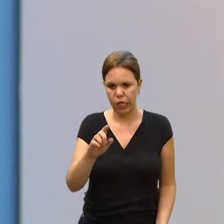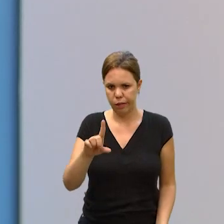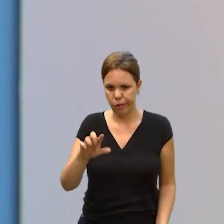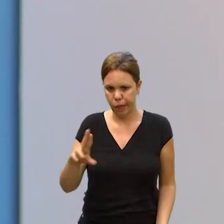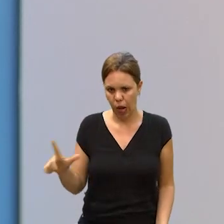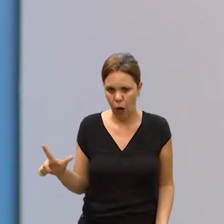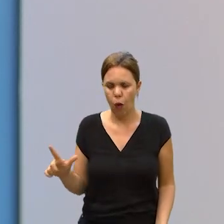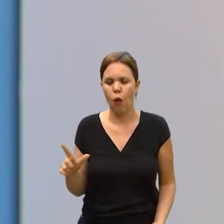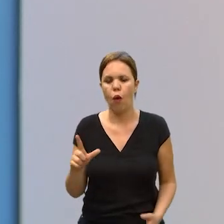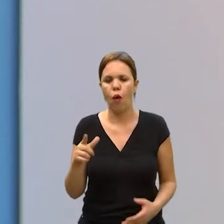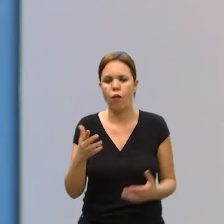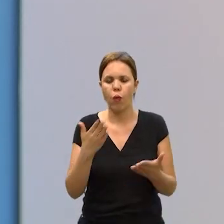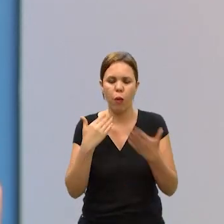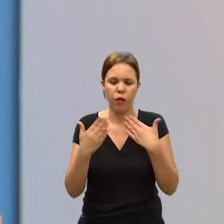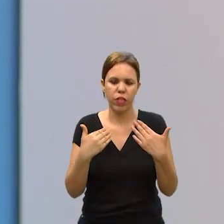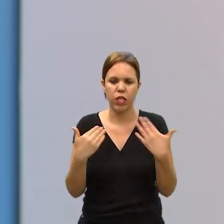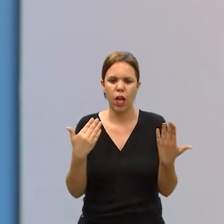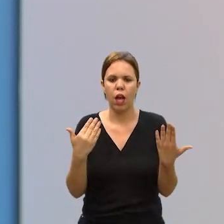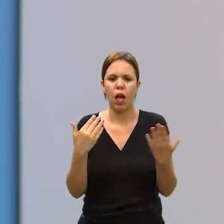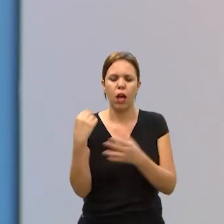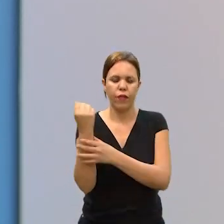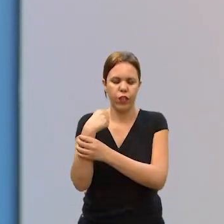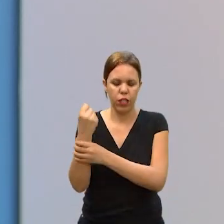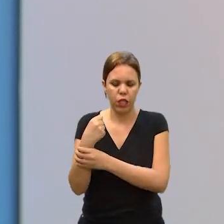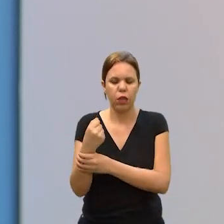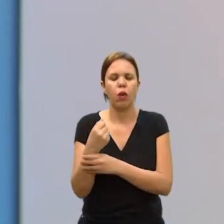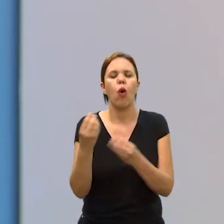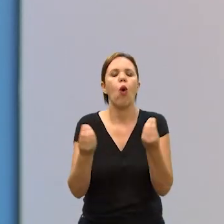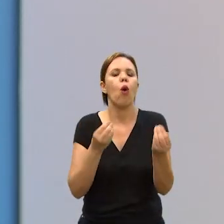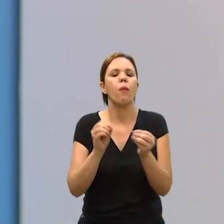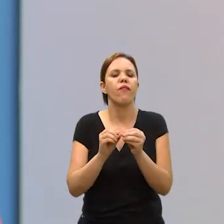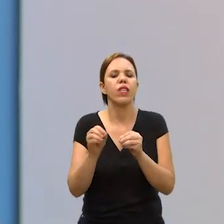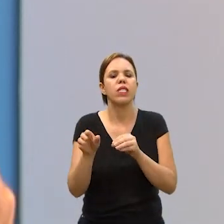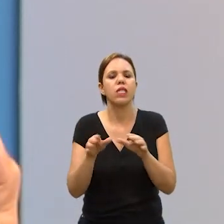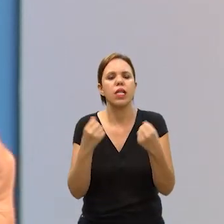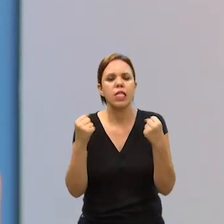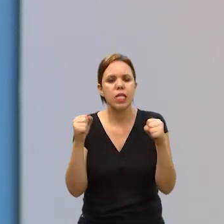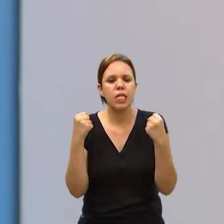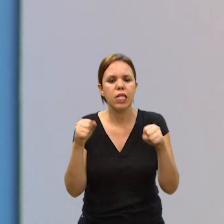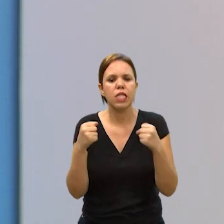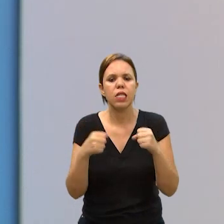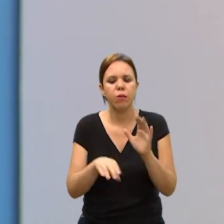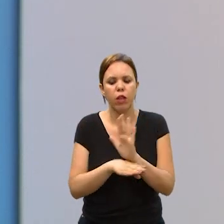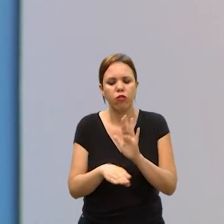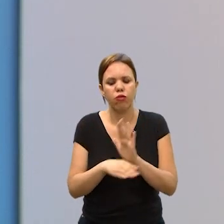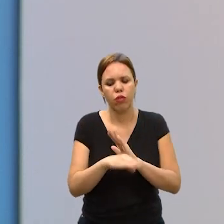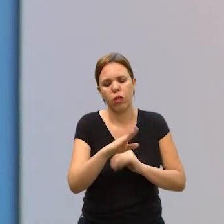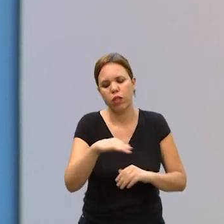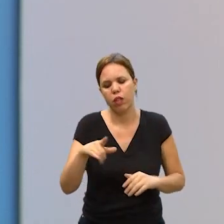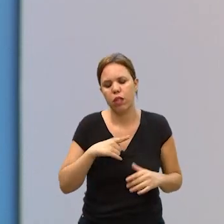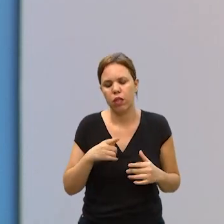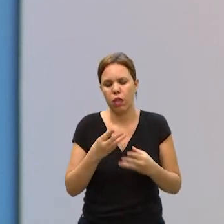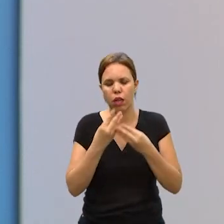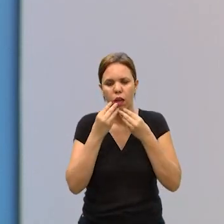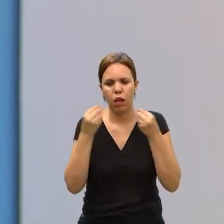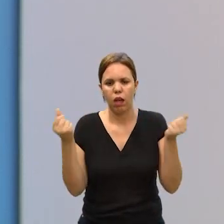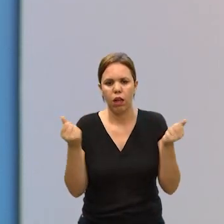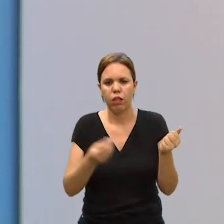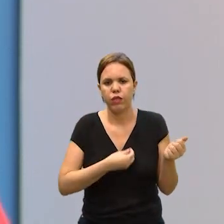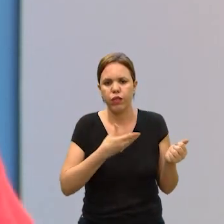sobre os exercícios, sobre essa manipulação com a criança para que ela tenha qualidade de vida, para que